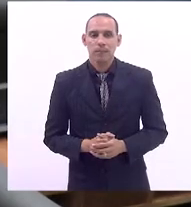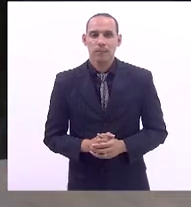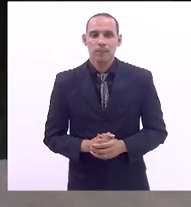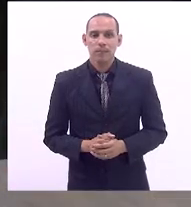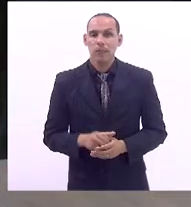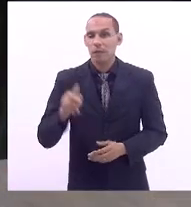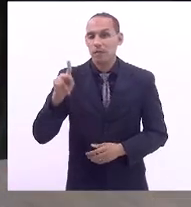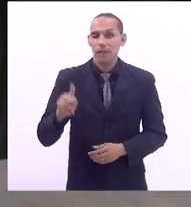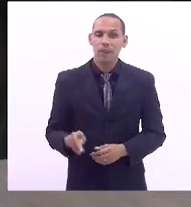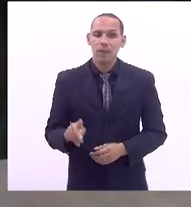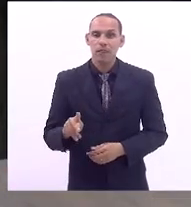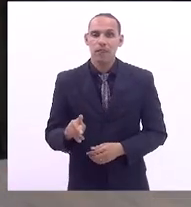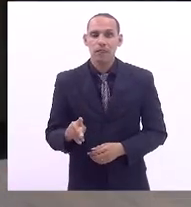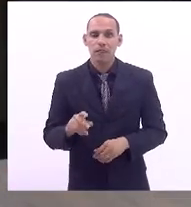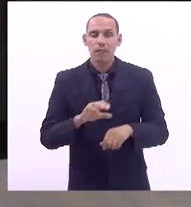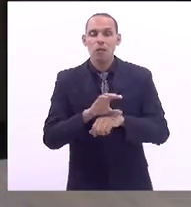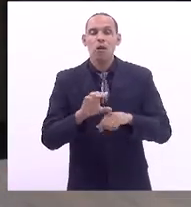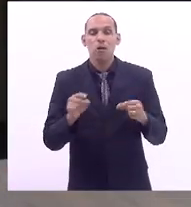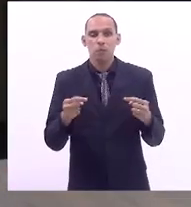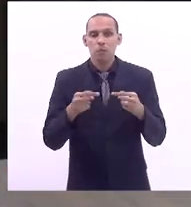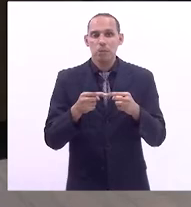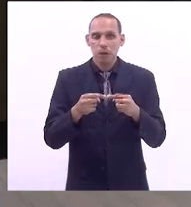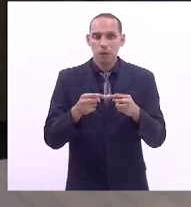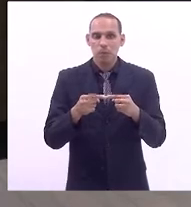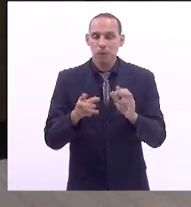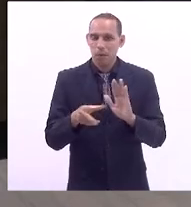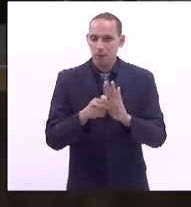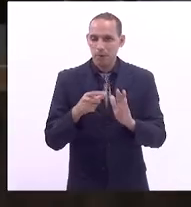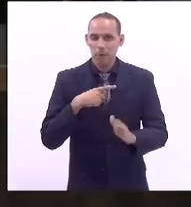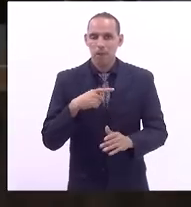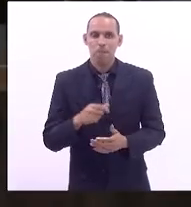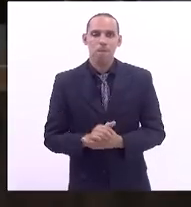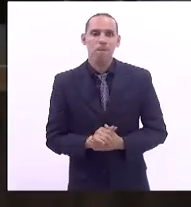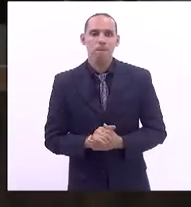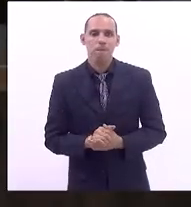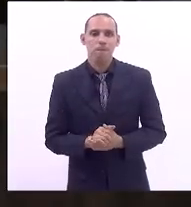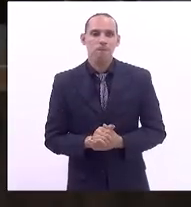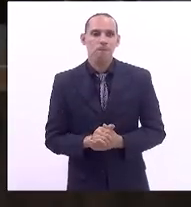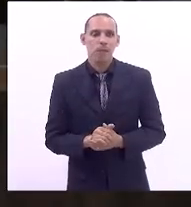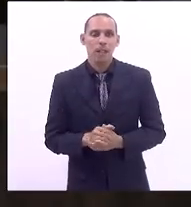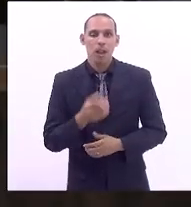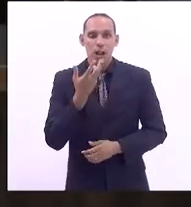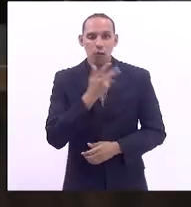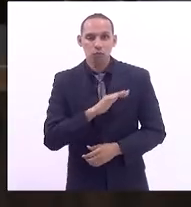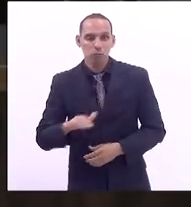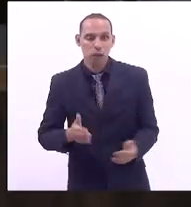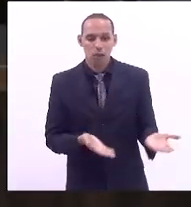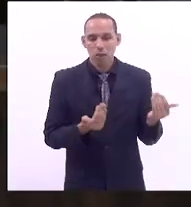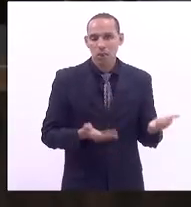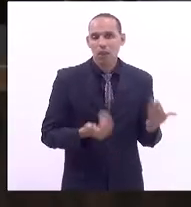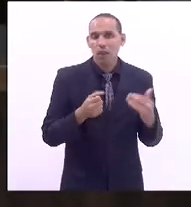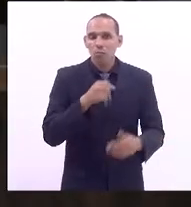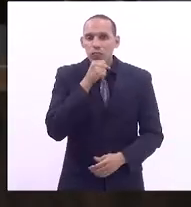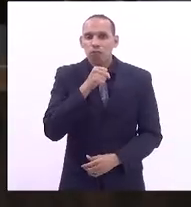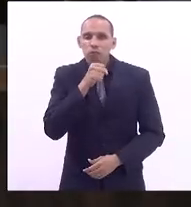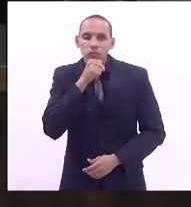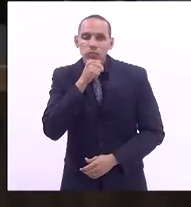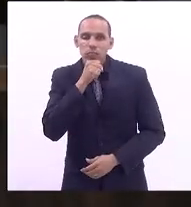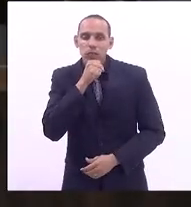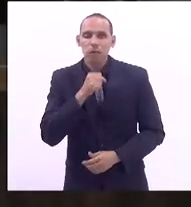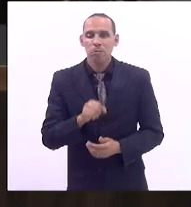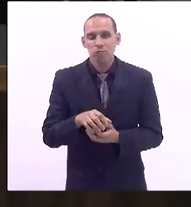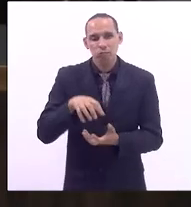o seu presente parecer pela constitucionalidade com emendas pela comissão de assuntos da criança do Adolescente do Idoso deputada Rosane